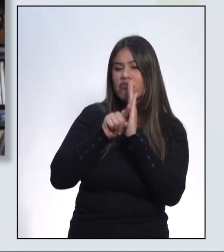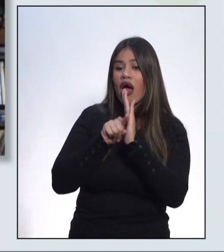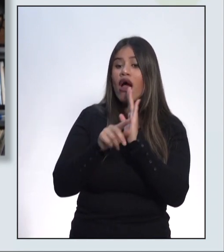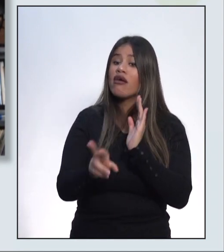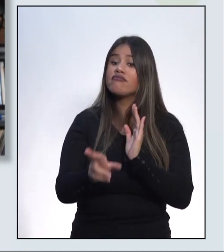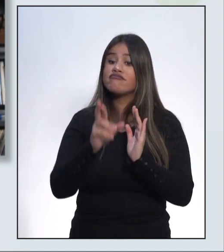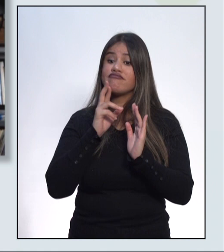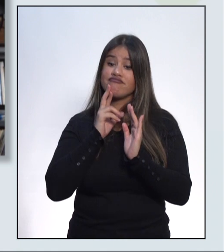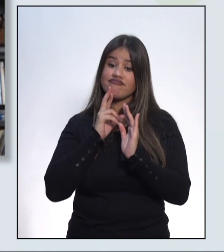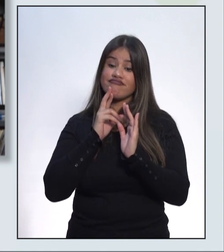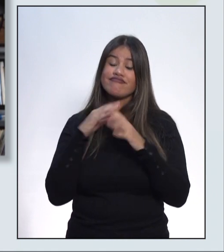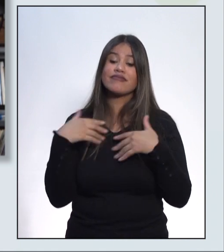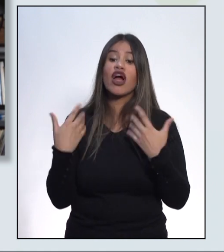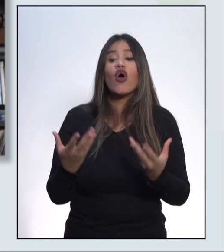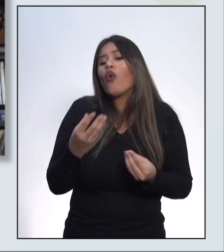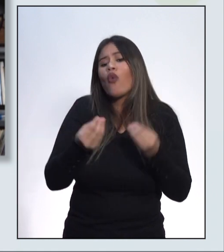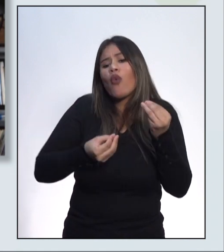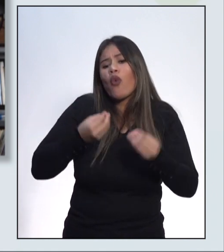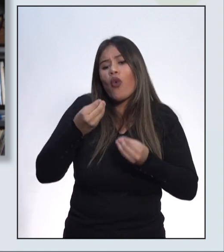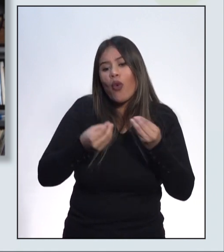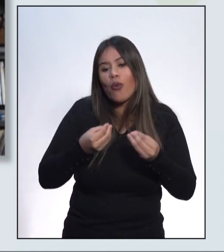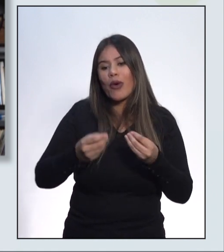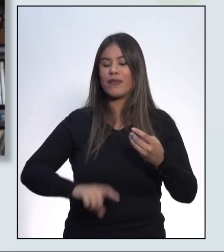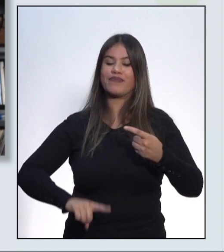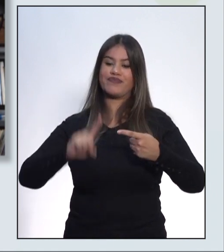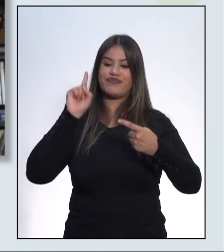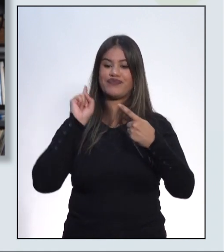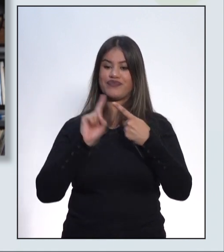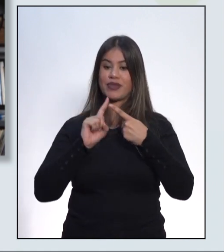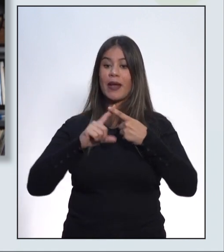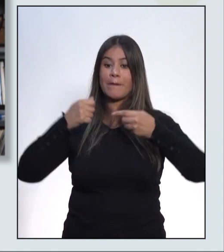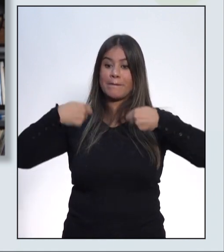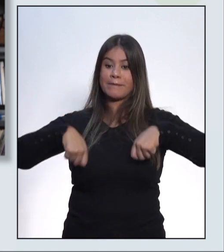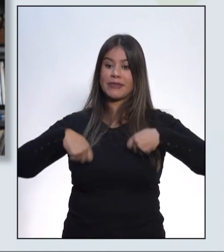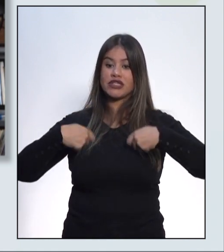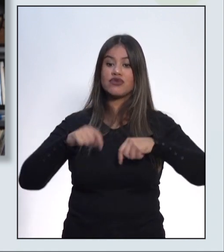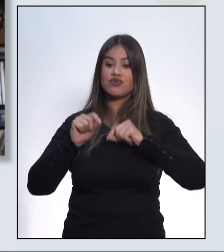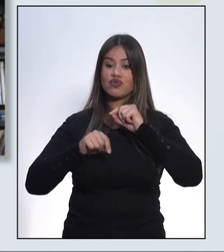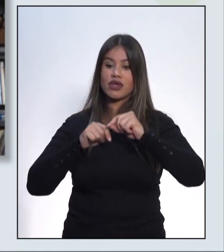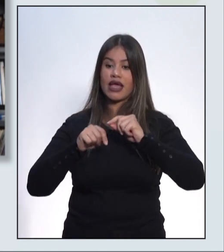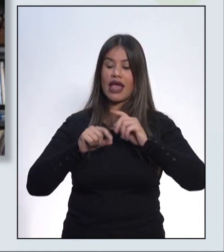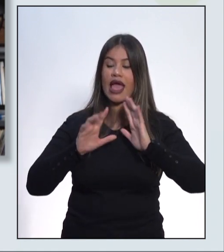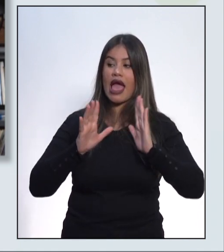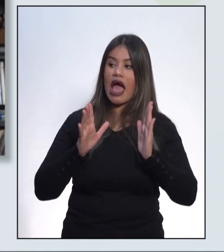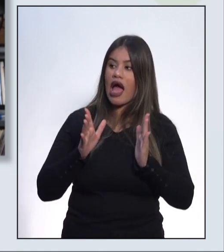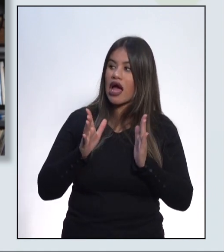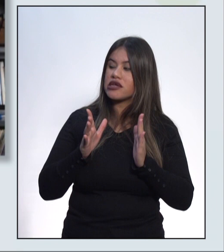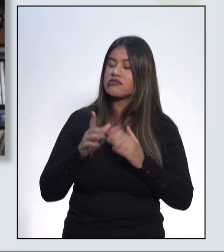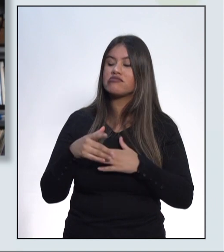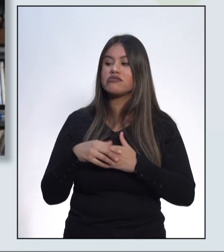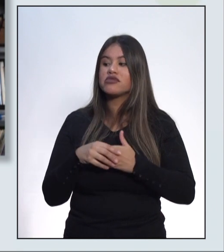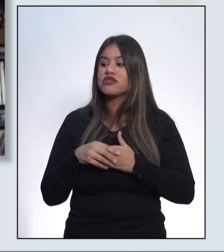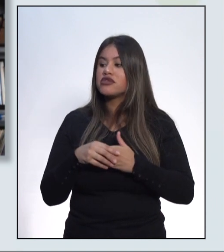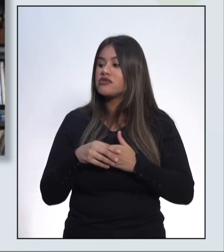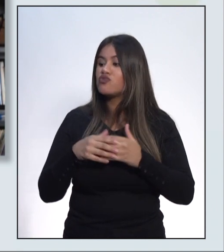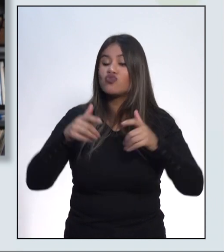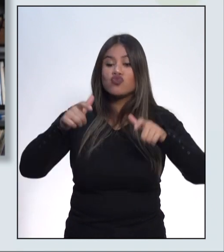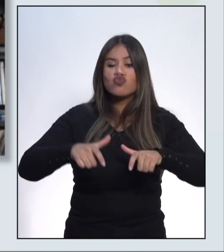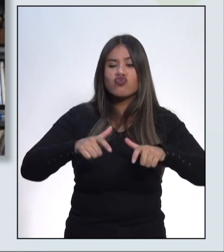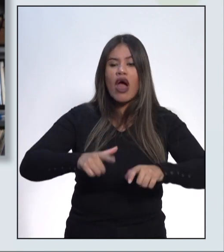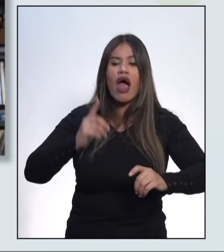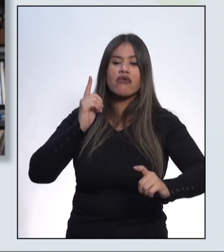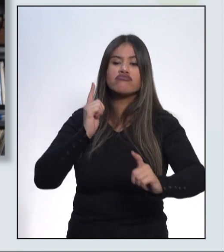saber? Em primeiro lugar, a gente tem que tentar encontrar quem seriam as boas fontes para nos informar sobre